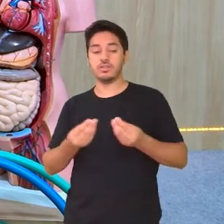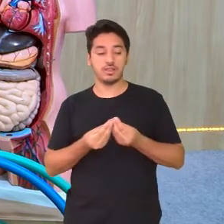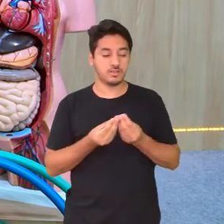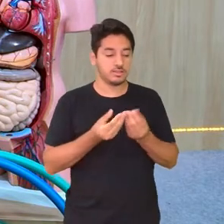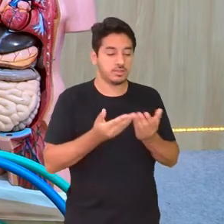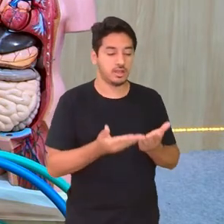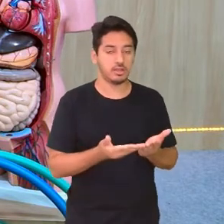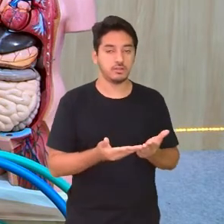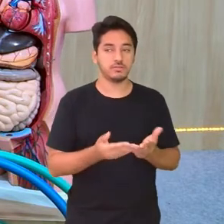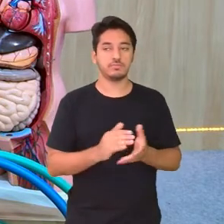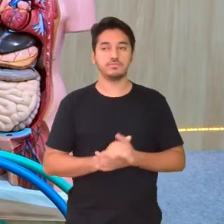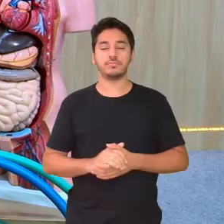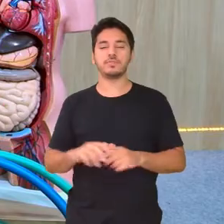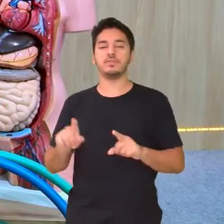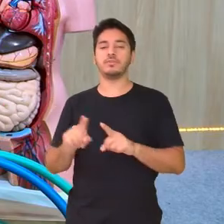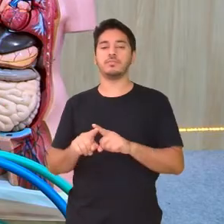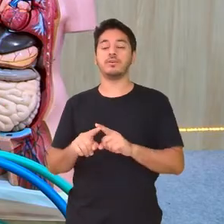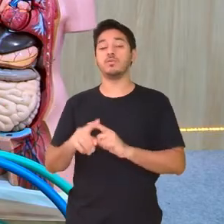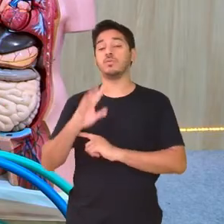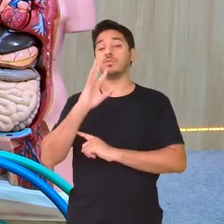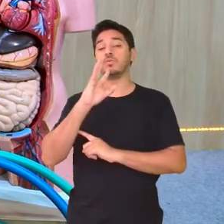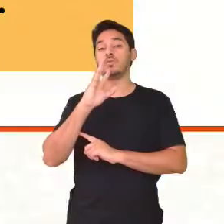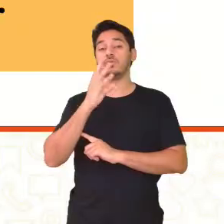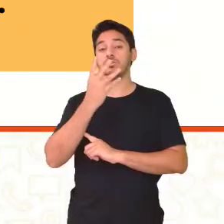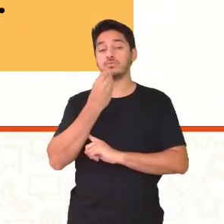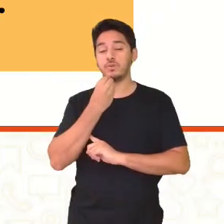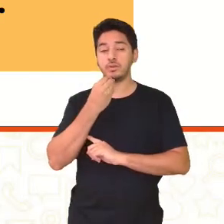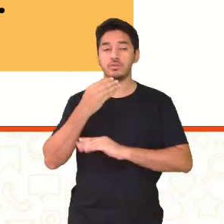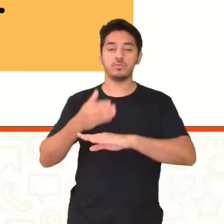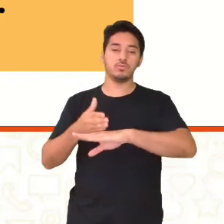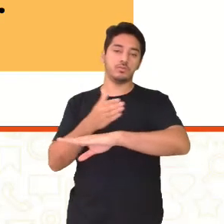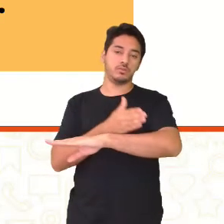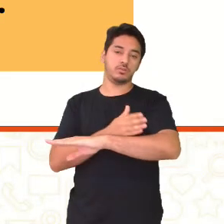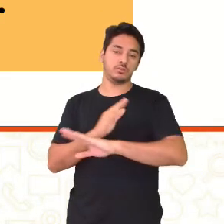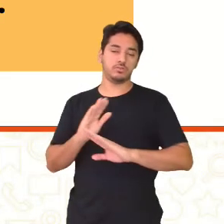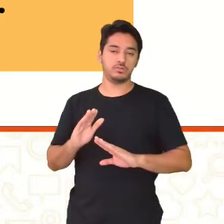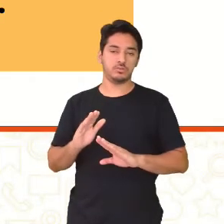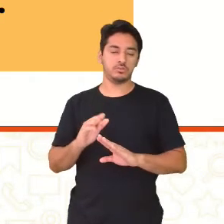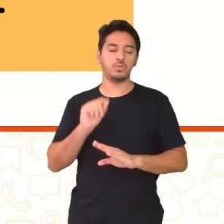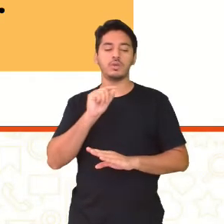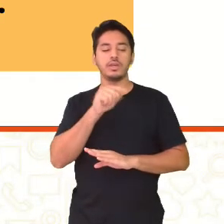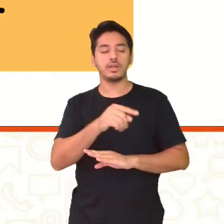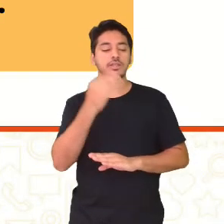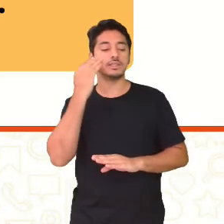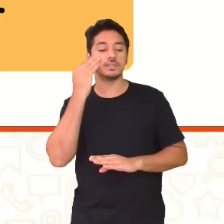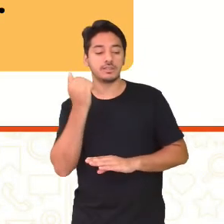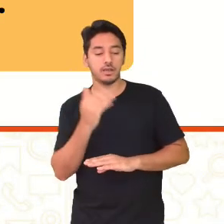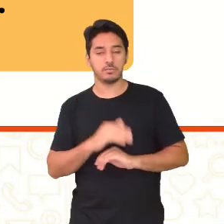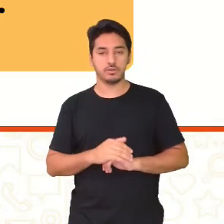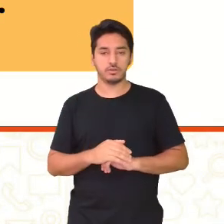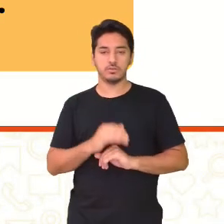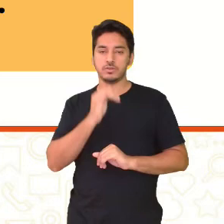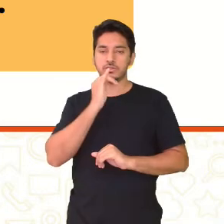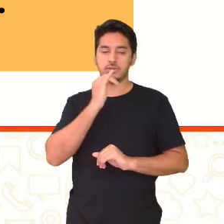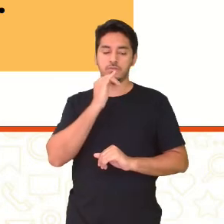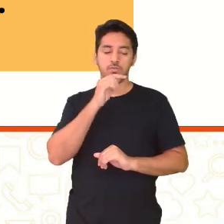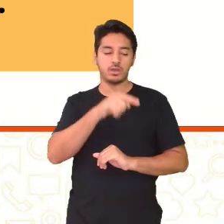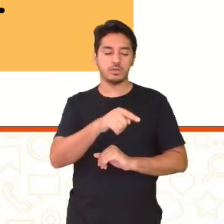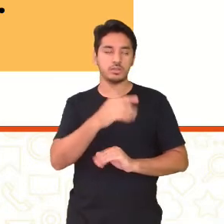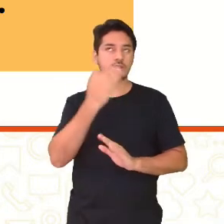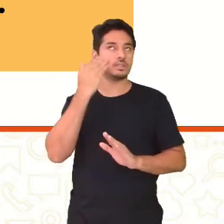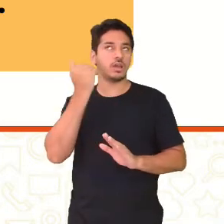E o conhecimento prévio. O que é que esse estudante já sabe? Por exemplo, o estudante ele já sabe das